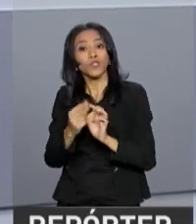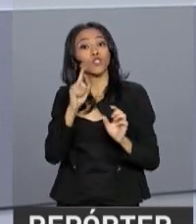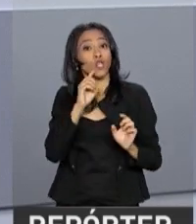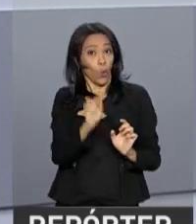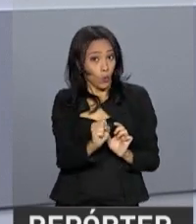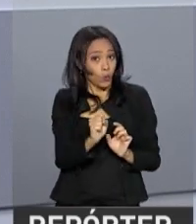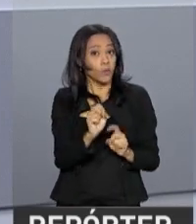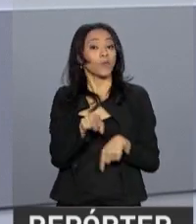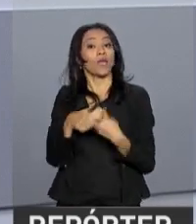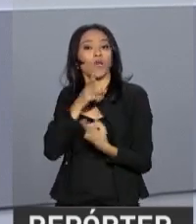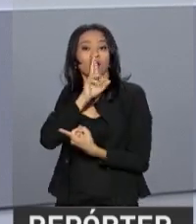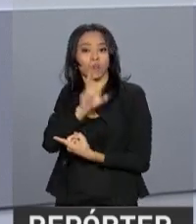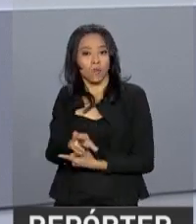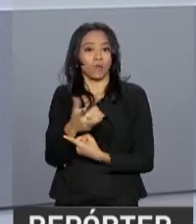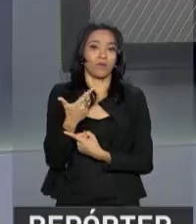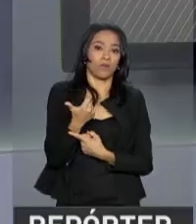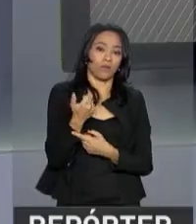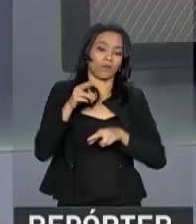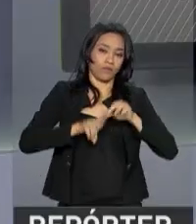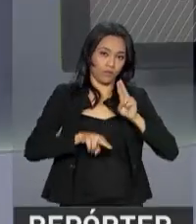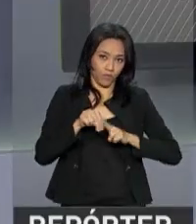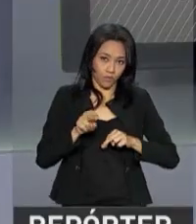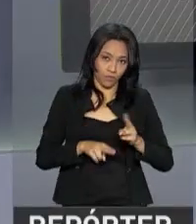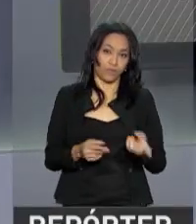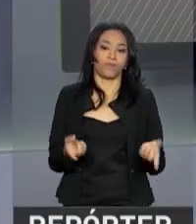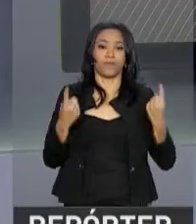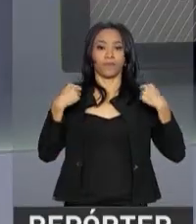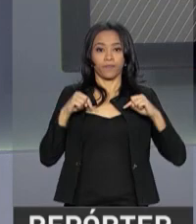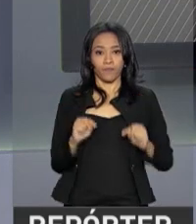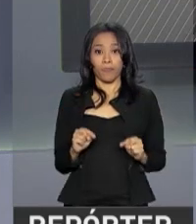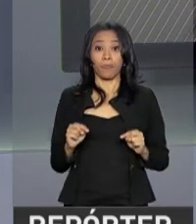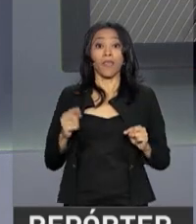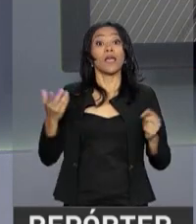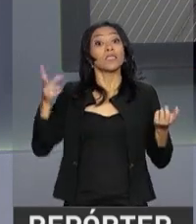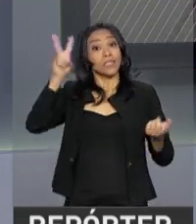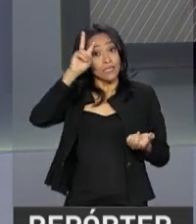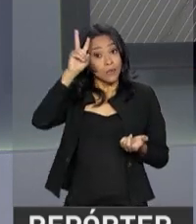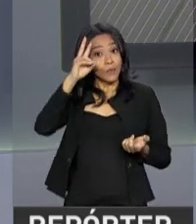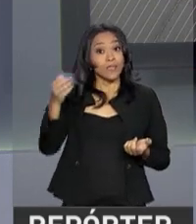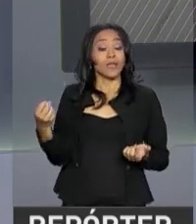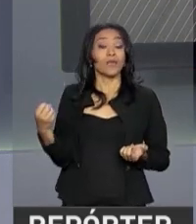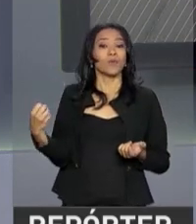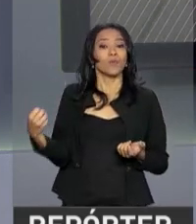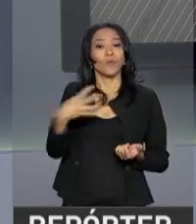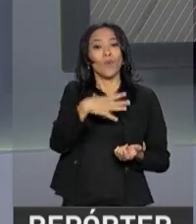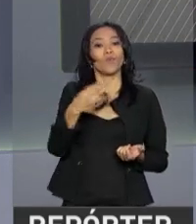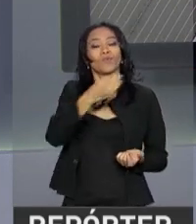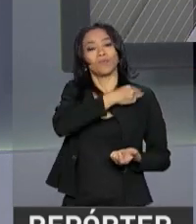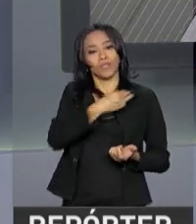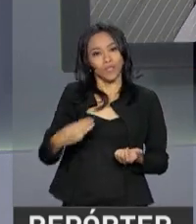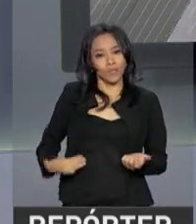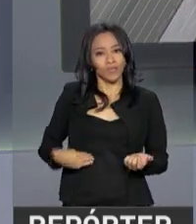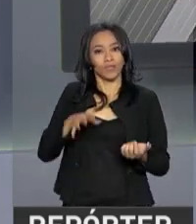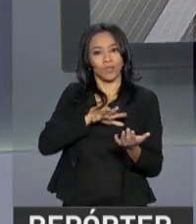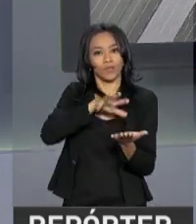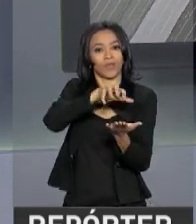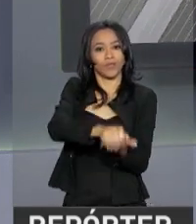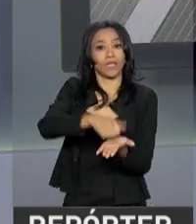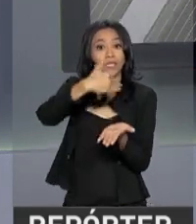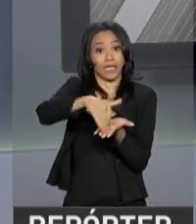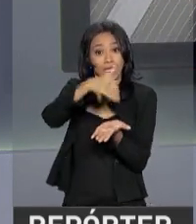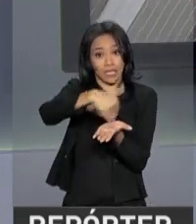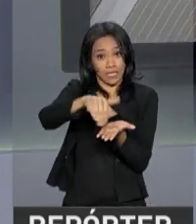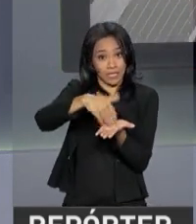resultado em 12 de junho tomou posse nesta segunda feira o novo ministro da secretaria geral da presidência da república